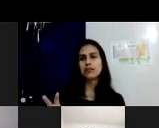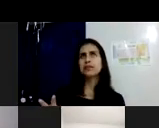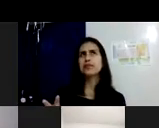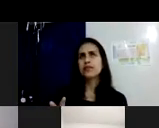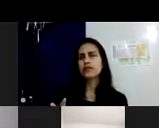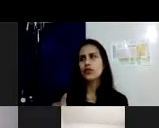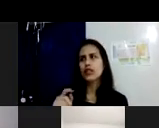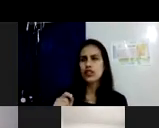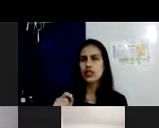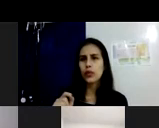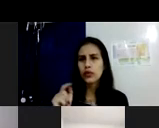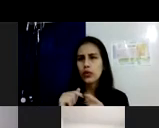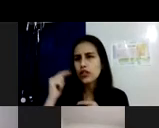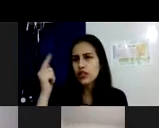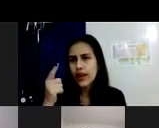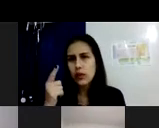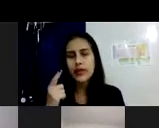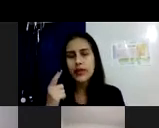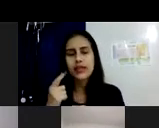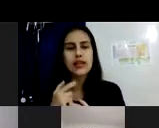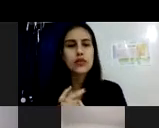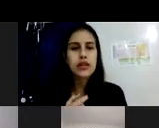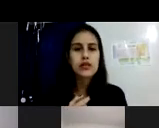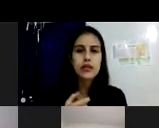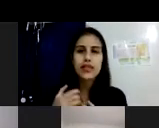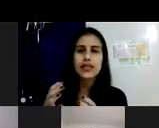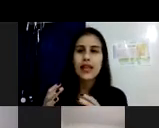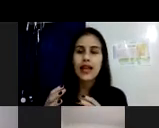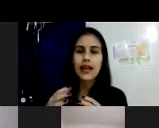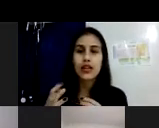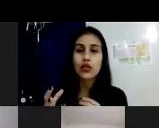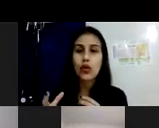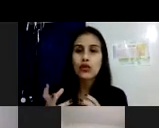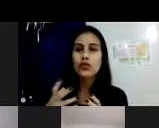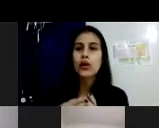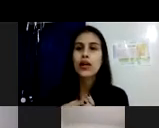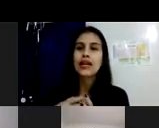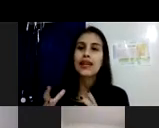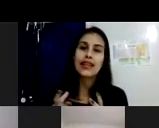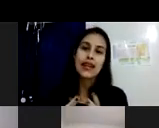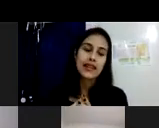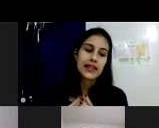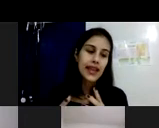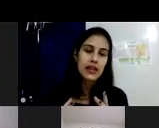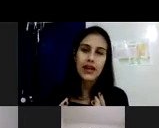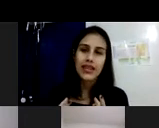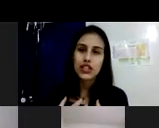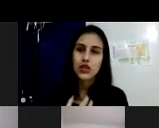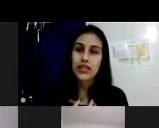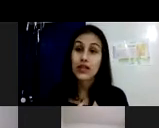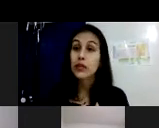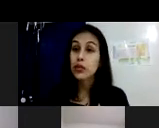gente, não sei se a gente já comentou, se a gente vai comentar sobre isso, mas idoso ter